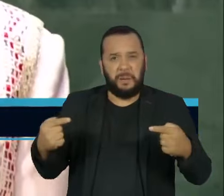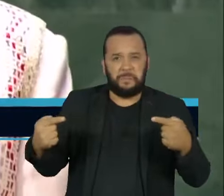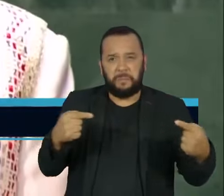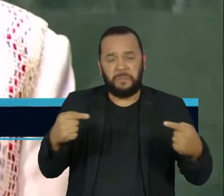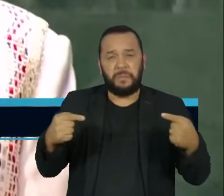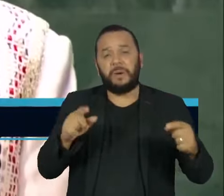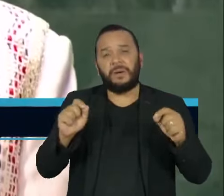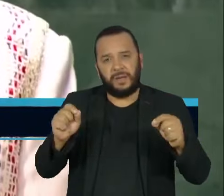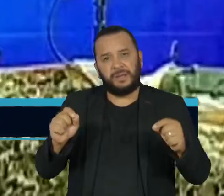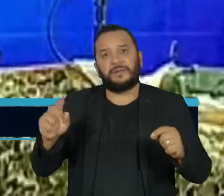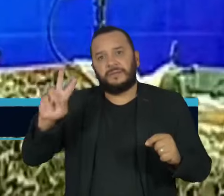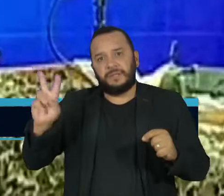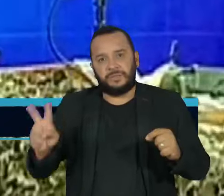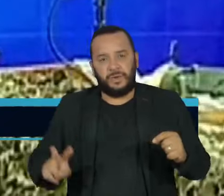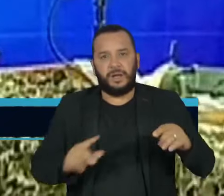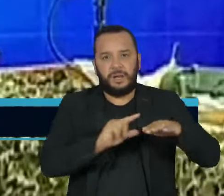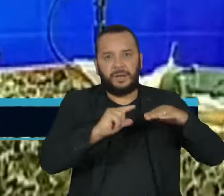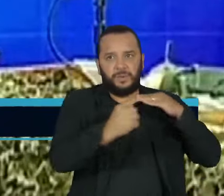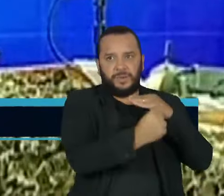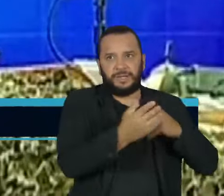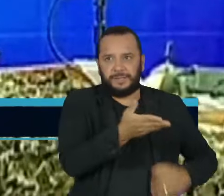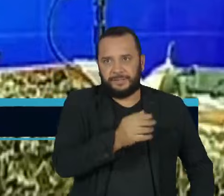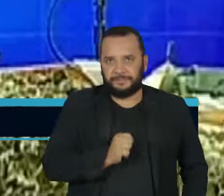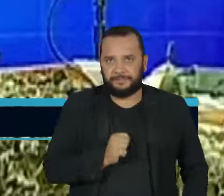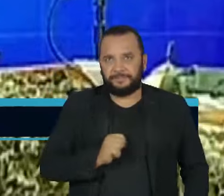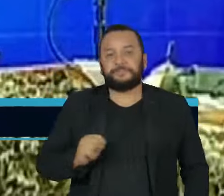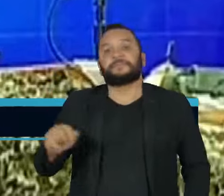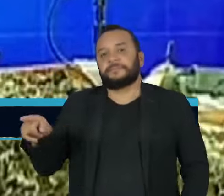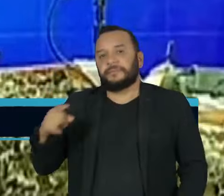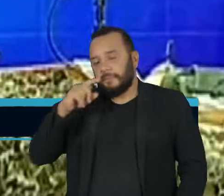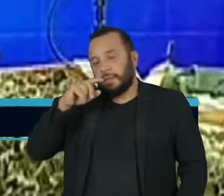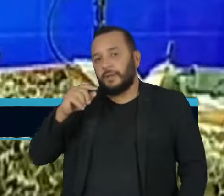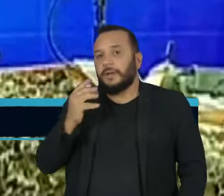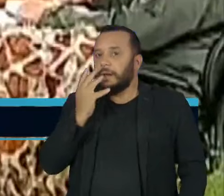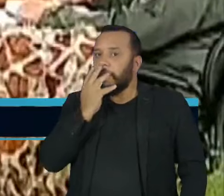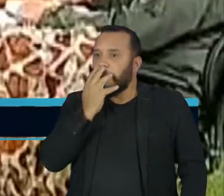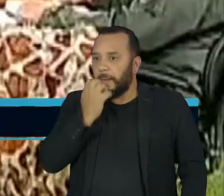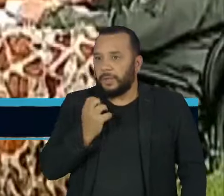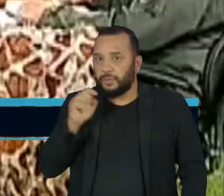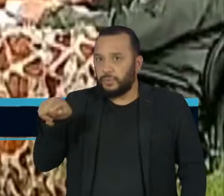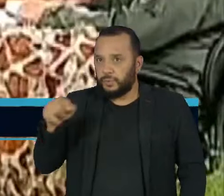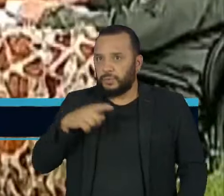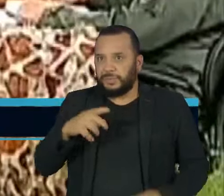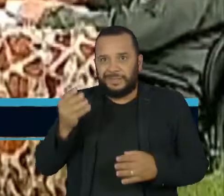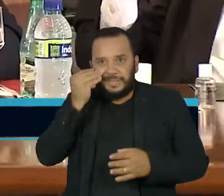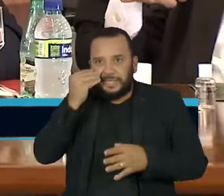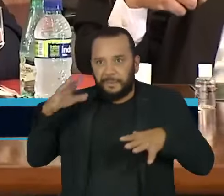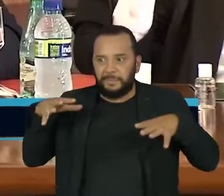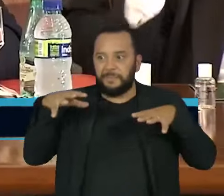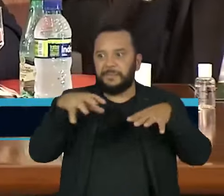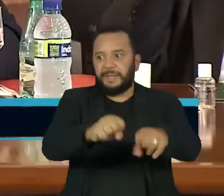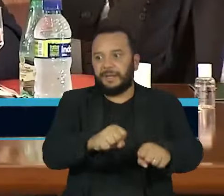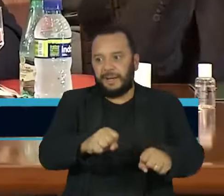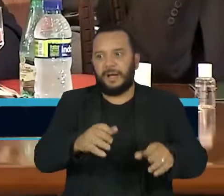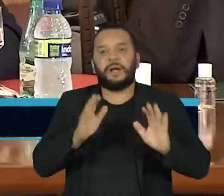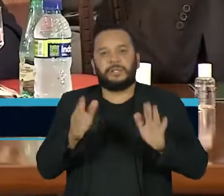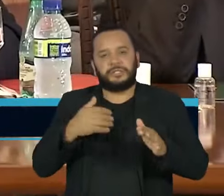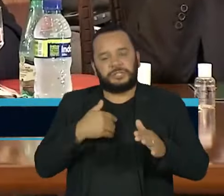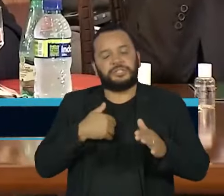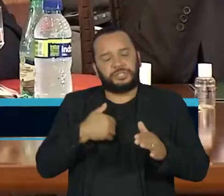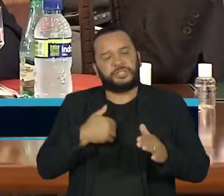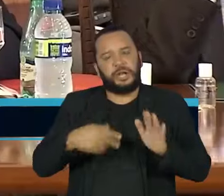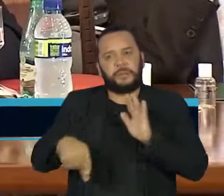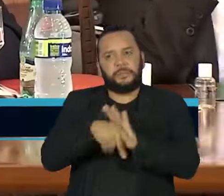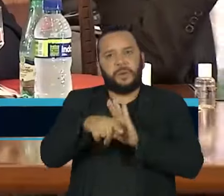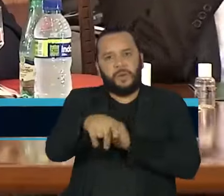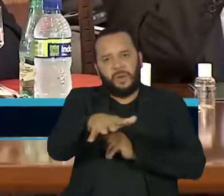da Guiana. O governo de Nicolás Maduro tenta anexar a província de Essequibo e ameaçou uma invasão. O Brasil tenta assumir um papel